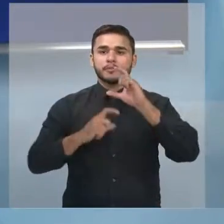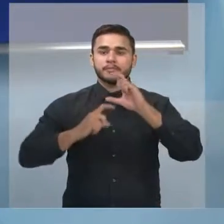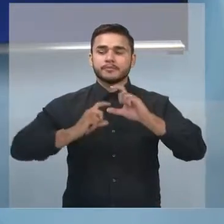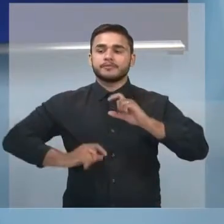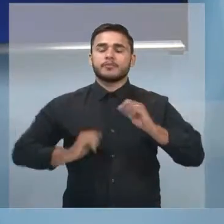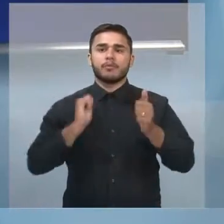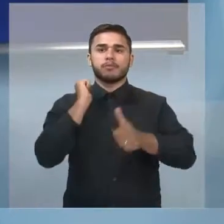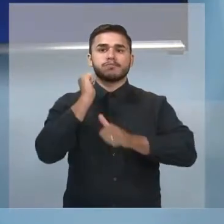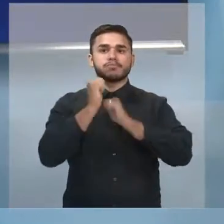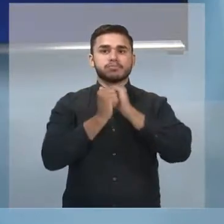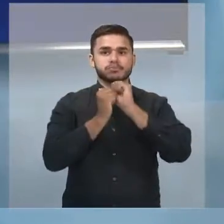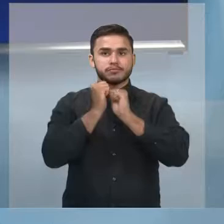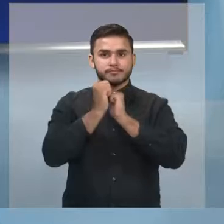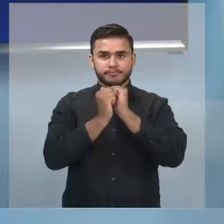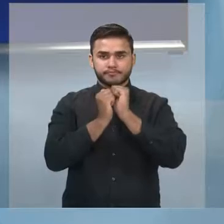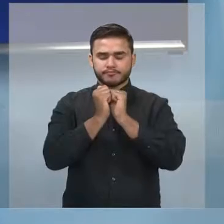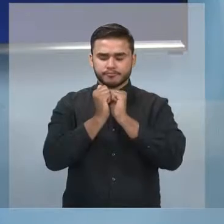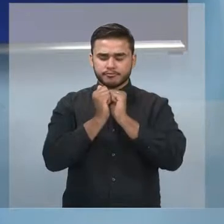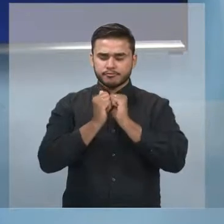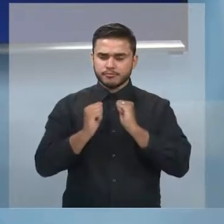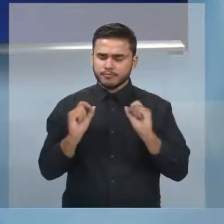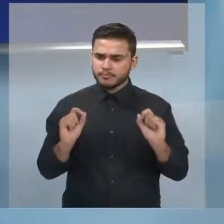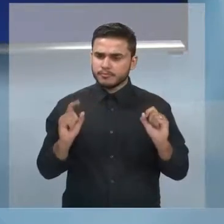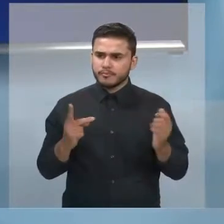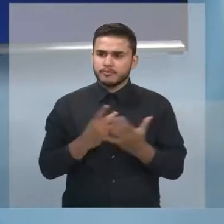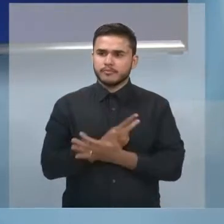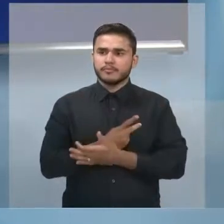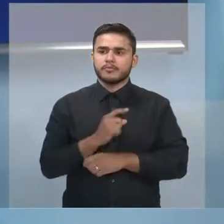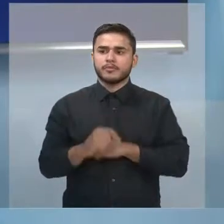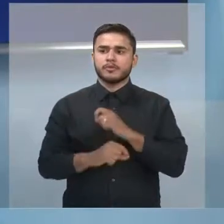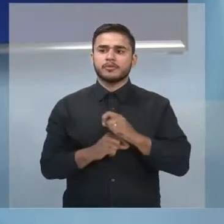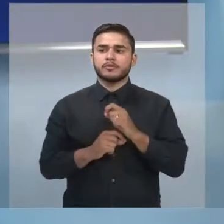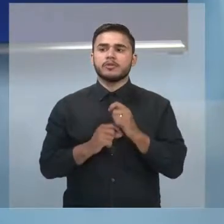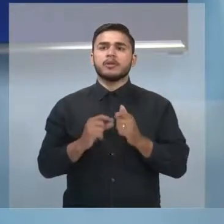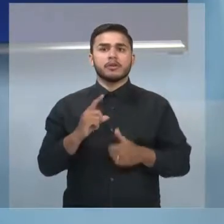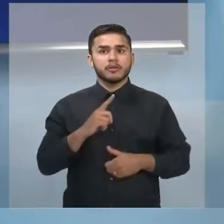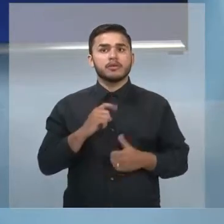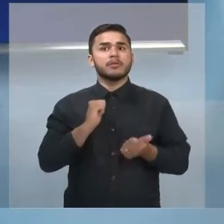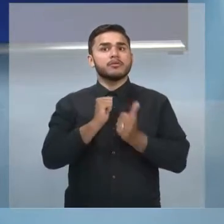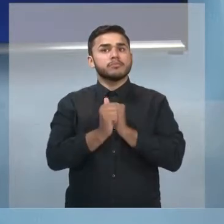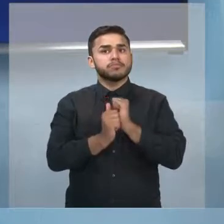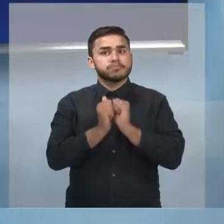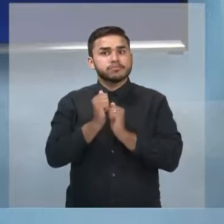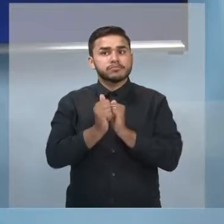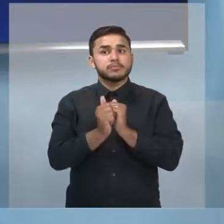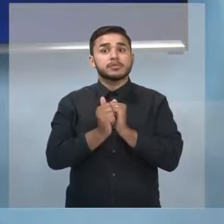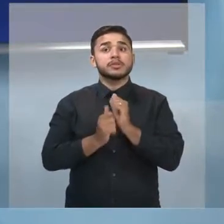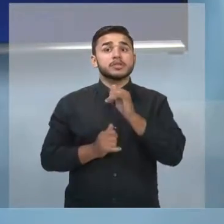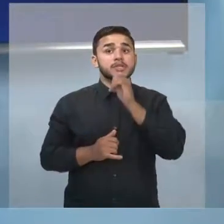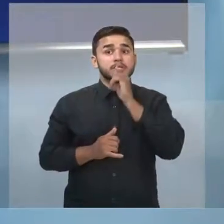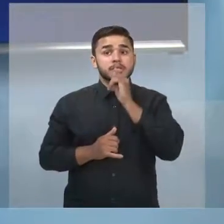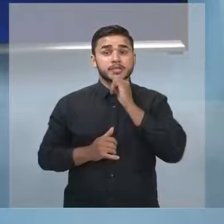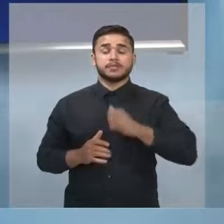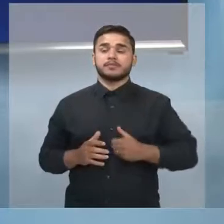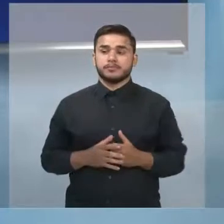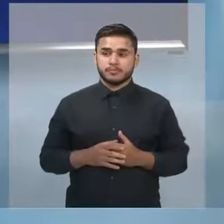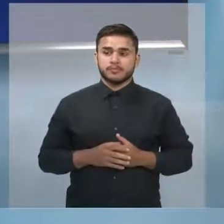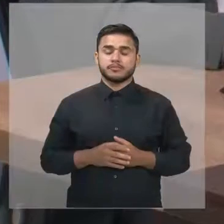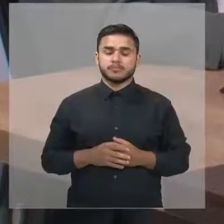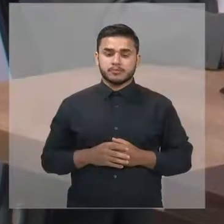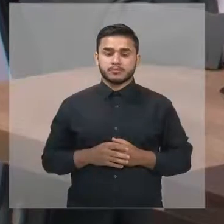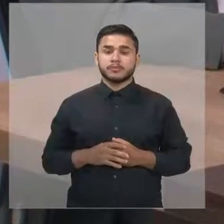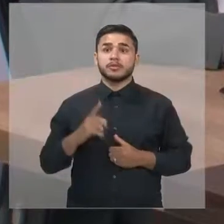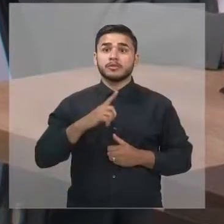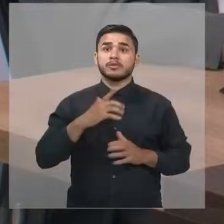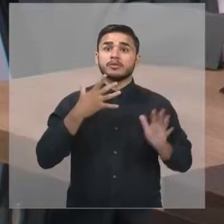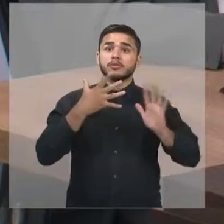um beijo, portanto, pressupunha uma relação homossexual, mas no texto estava